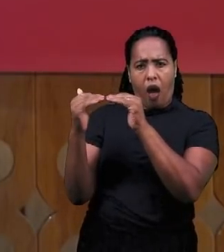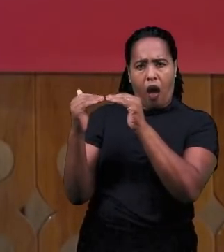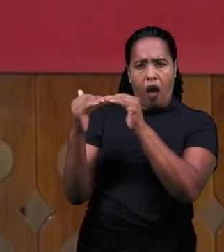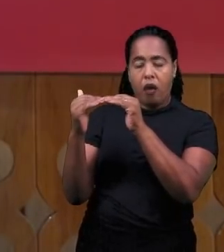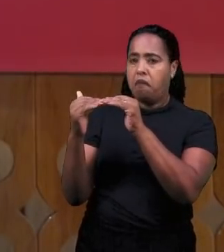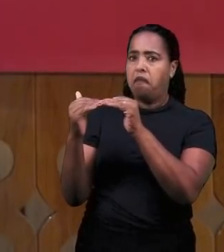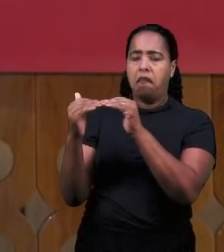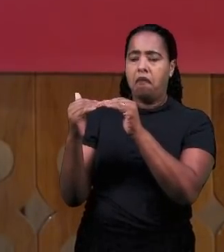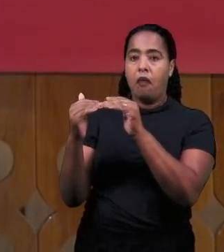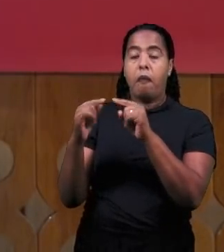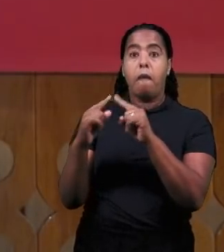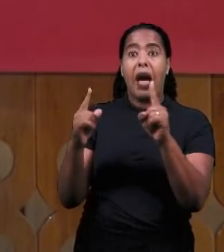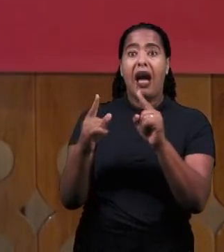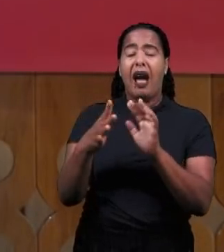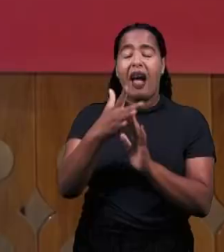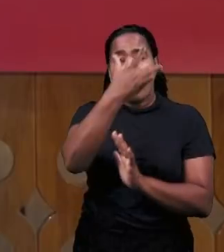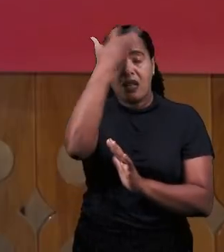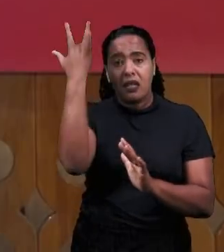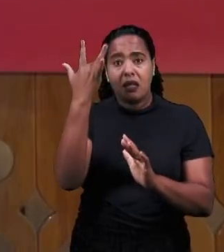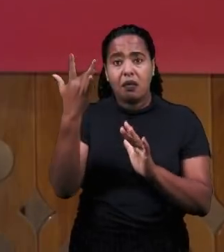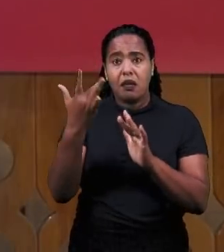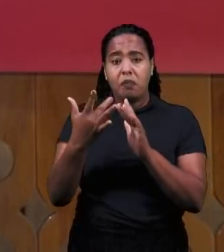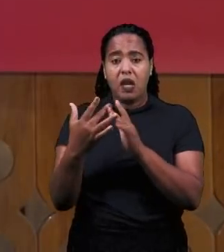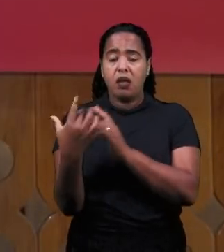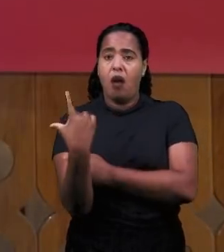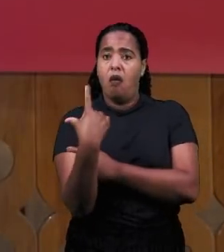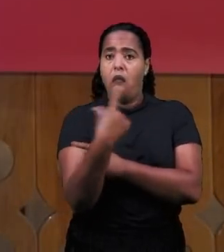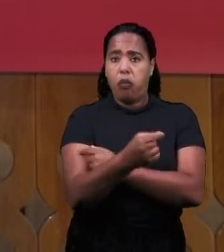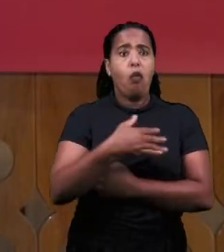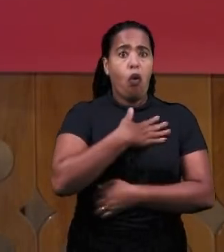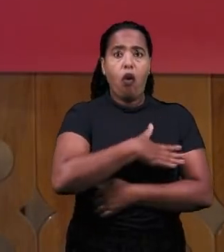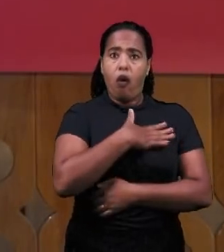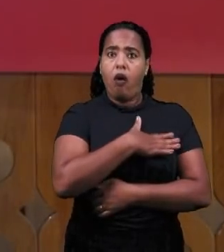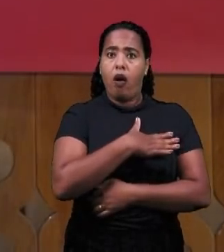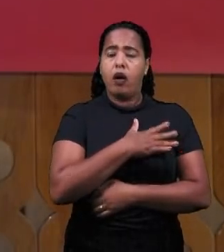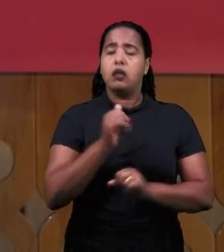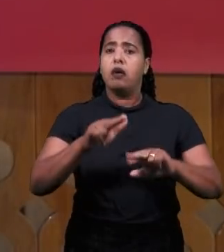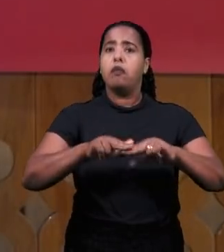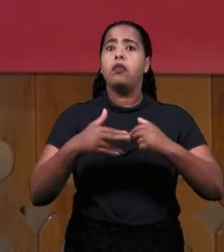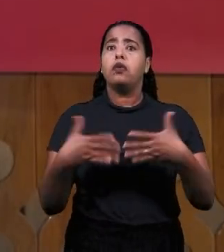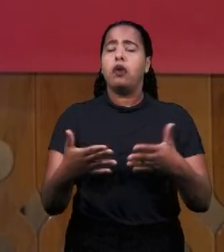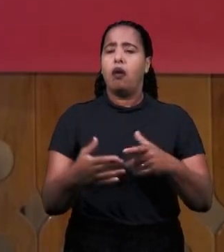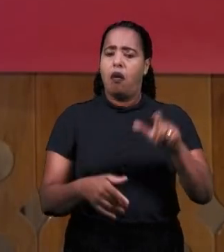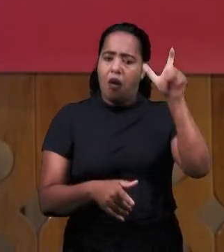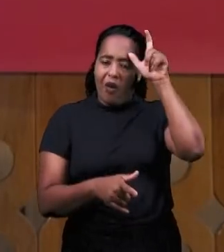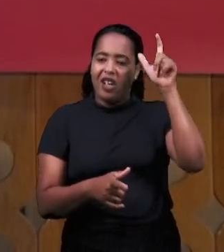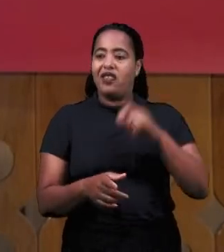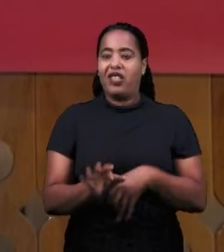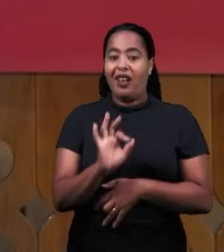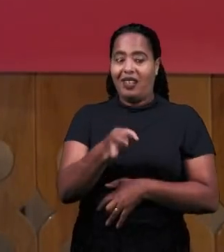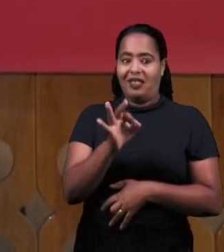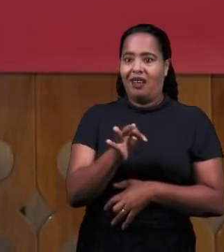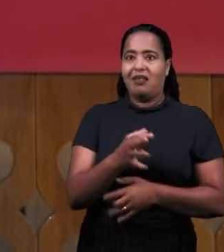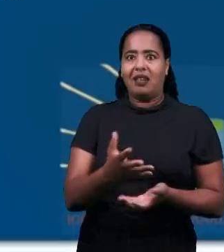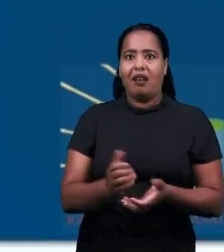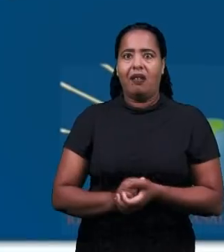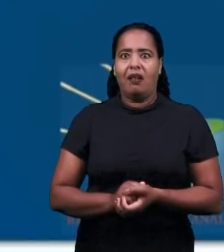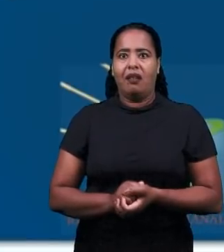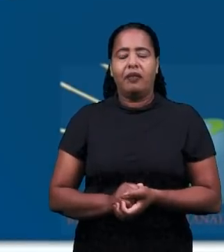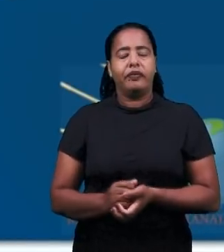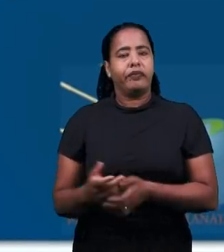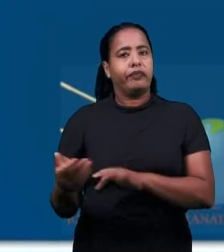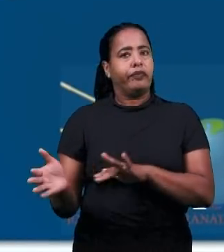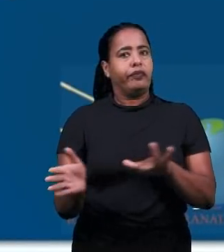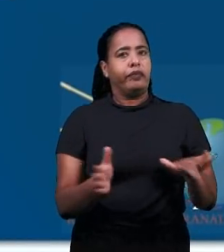quando saem, vão para isso, gostam disso. Por quê? O adversário está certo, é isso aí, vamos fazer uma coisa. Mas vamos ver aqui, ó. Já